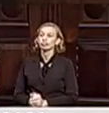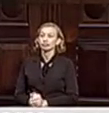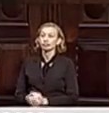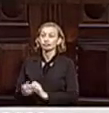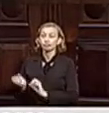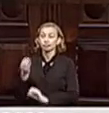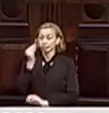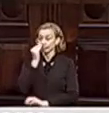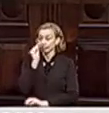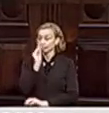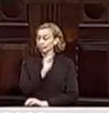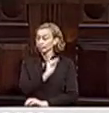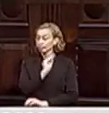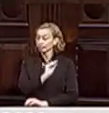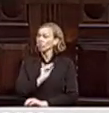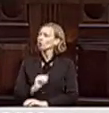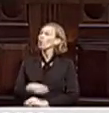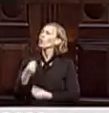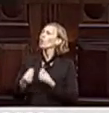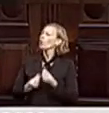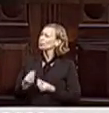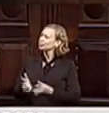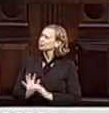costas, compôs.